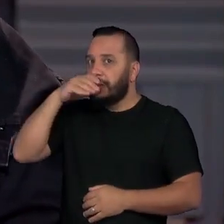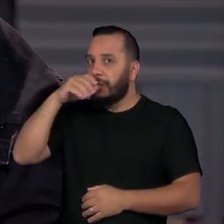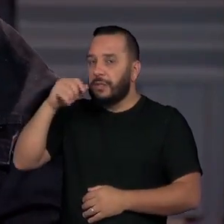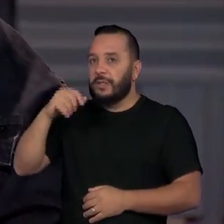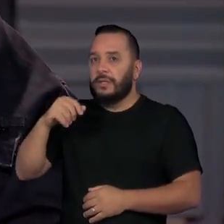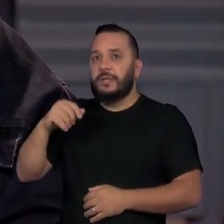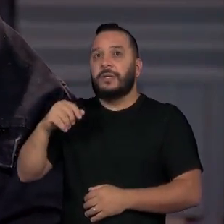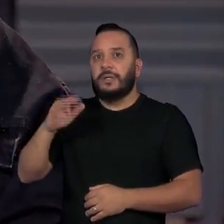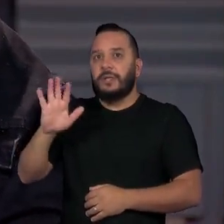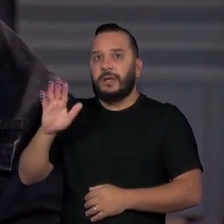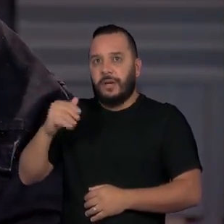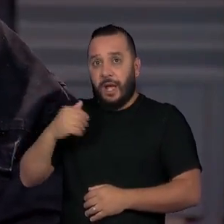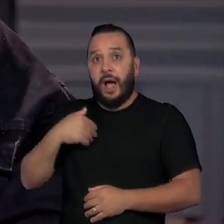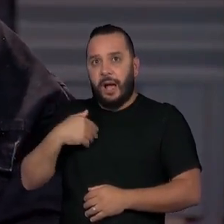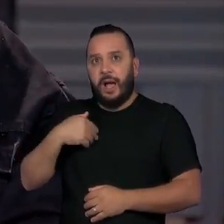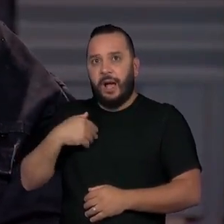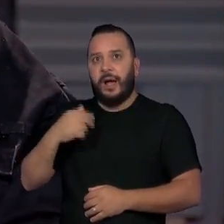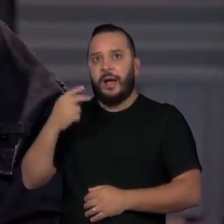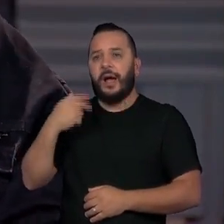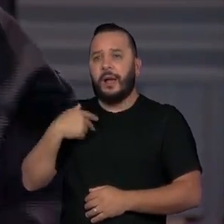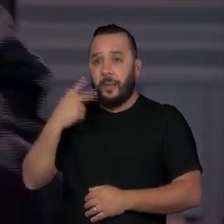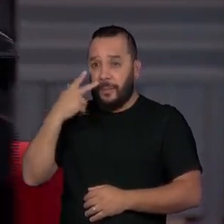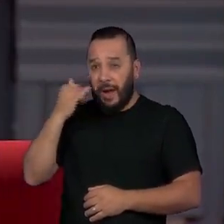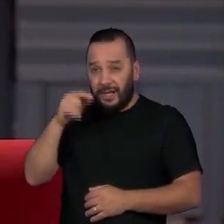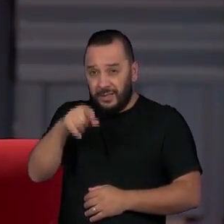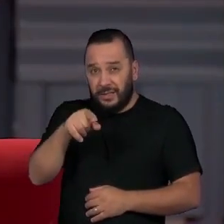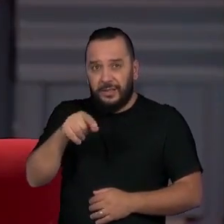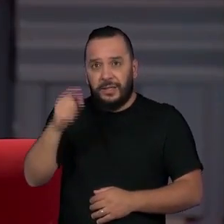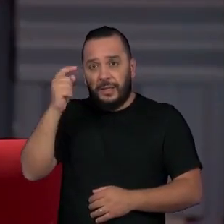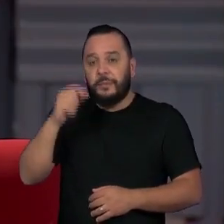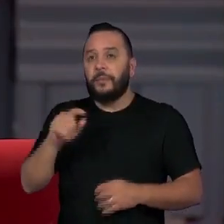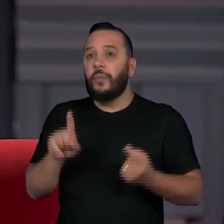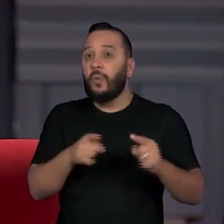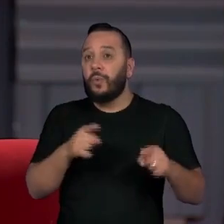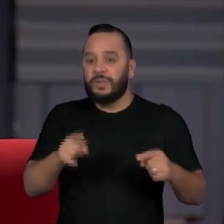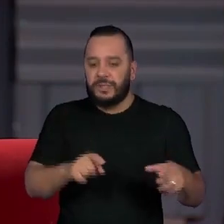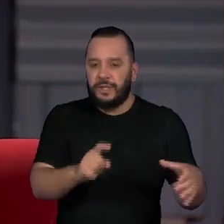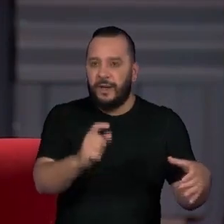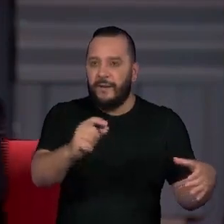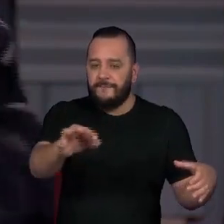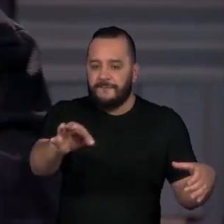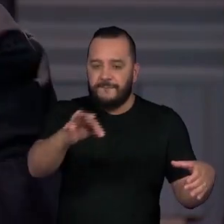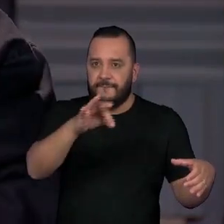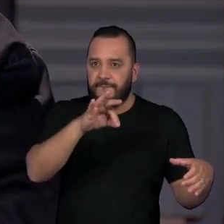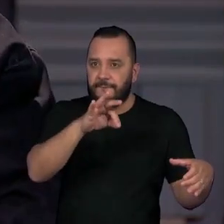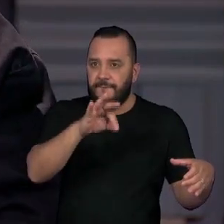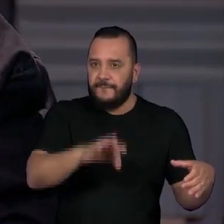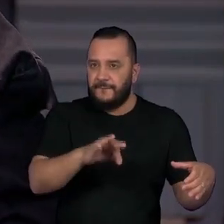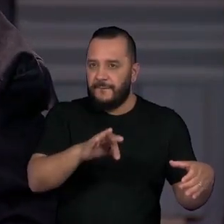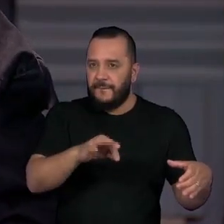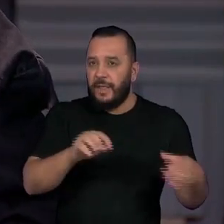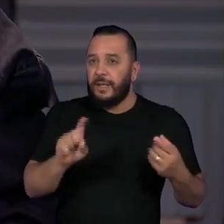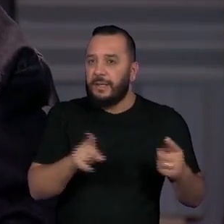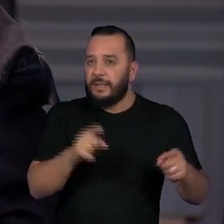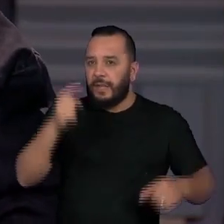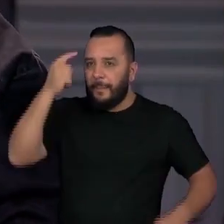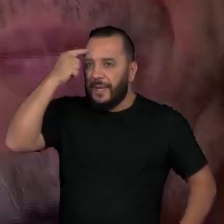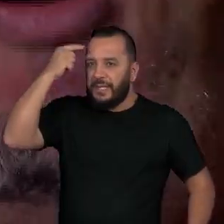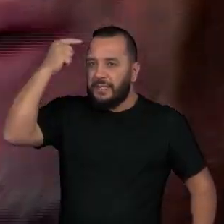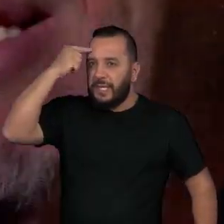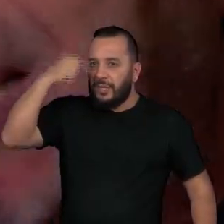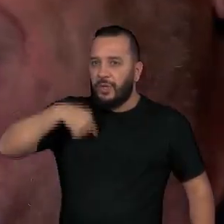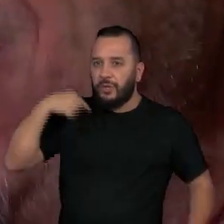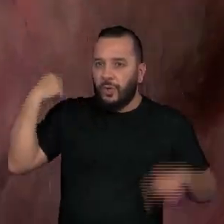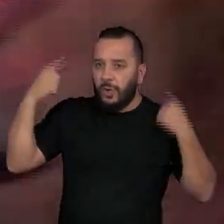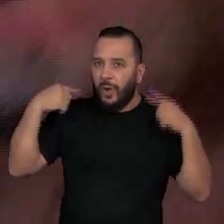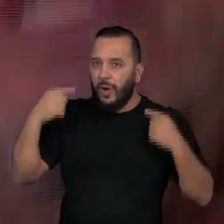tá pensando que eu sou Lock bicho meu pai pois o disco e colocou e não falou nada aí eu